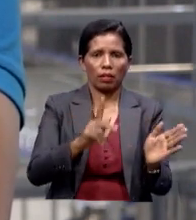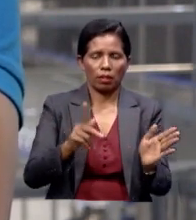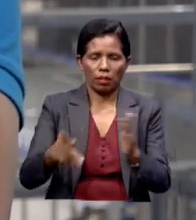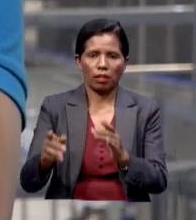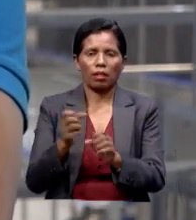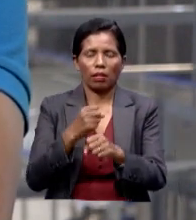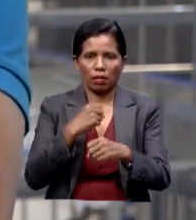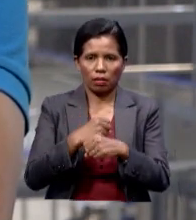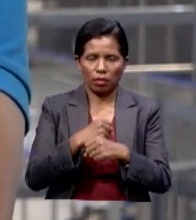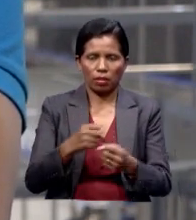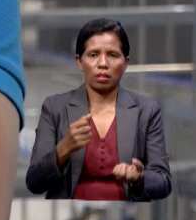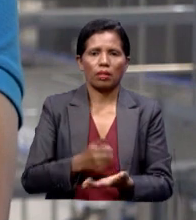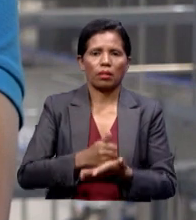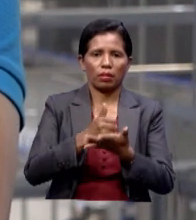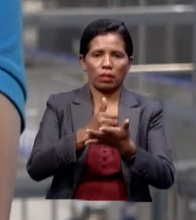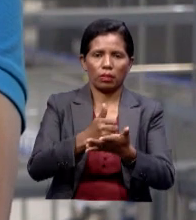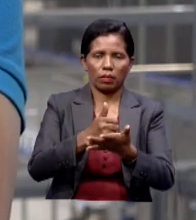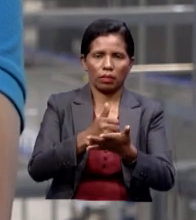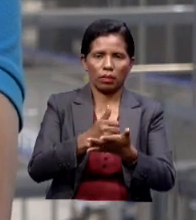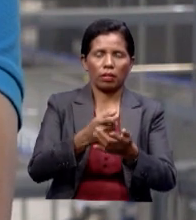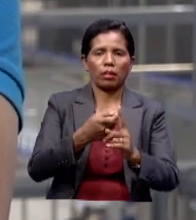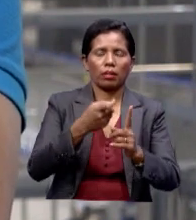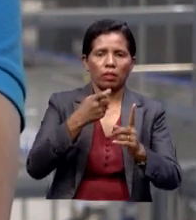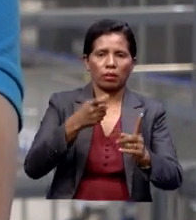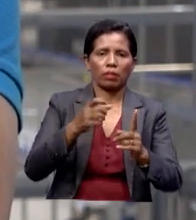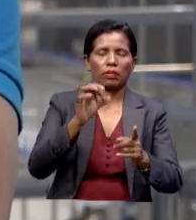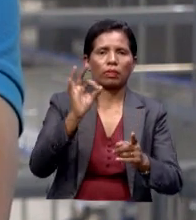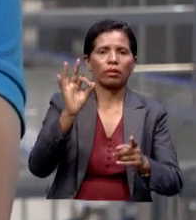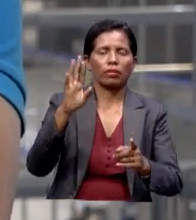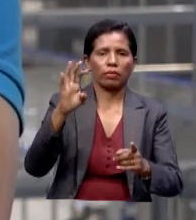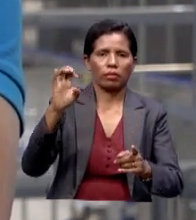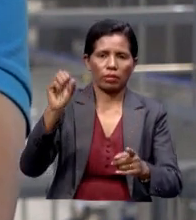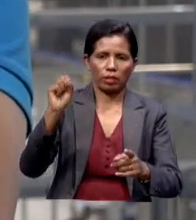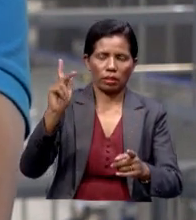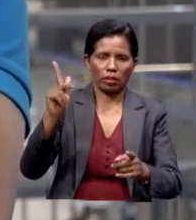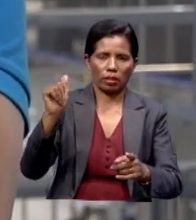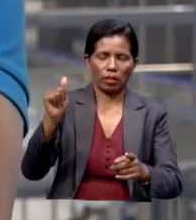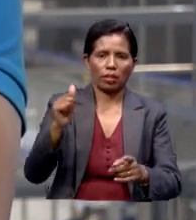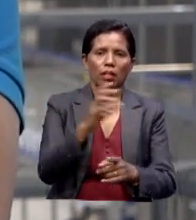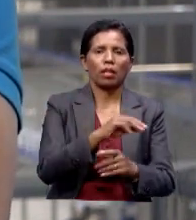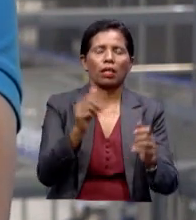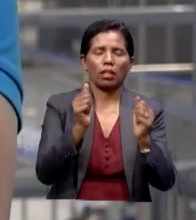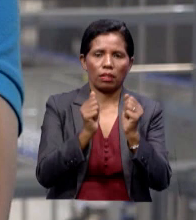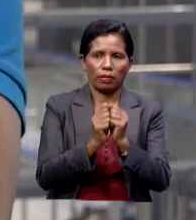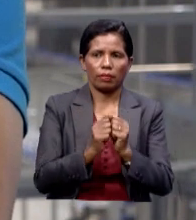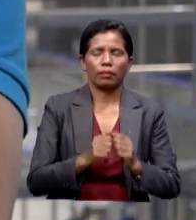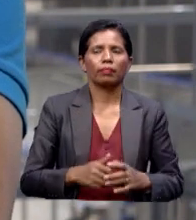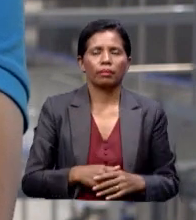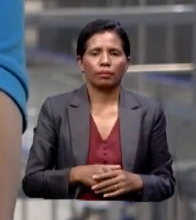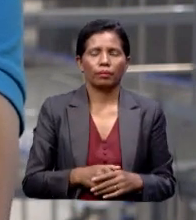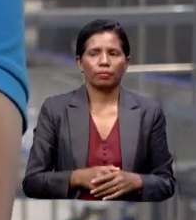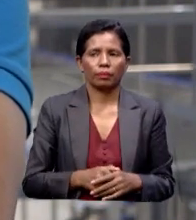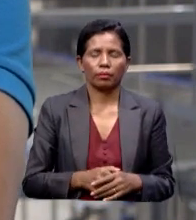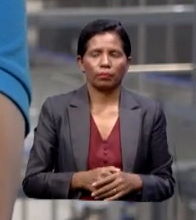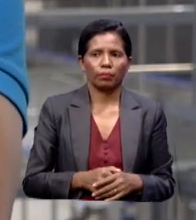ikatel, apu itu tebes husi fresca ho kooperatif tebes so. This will enhance our